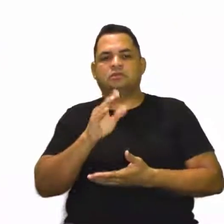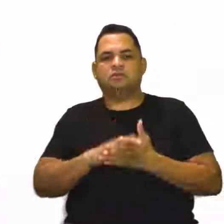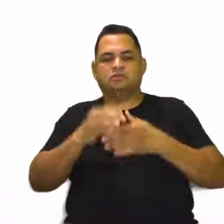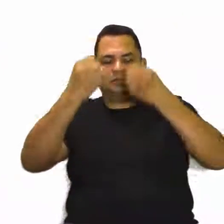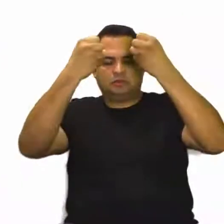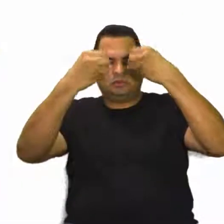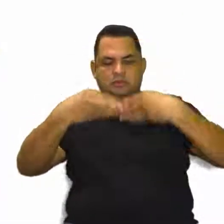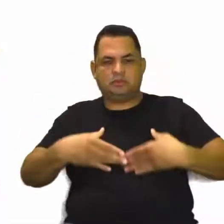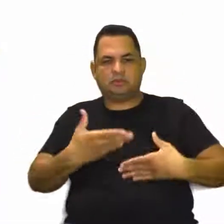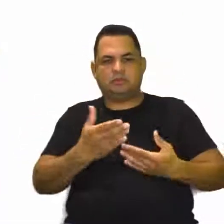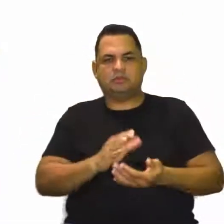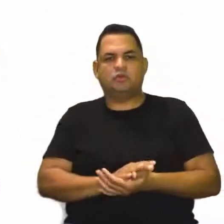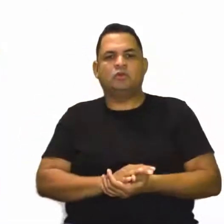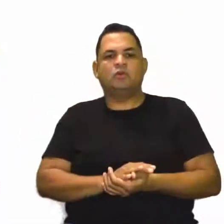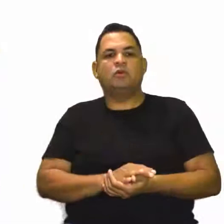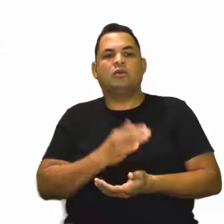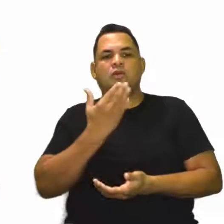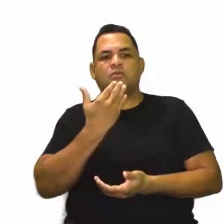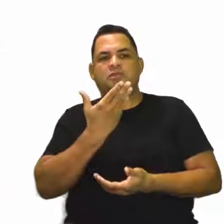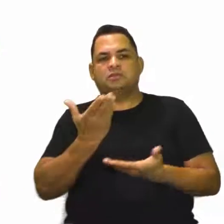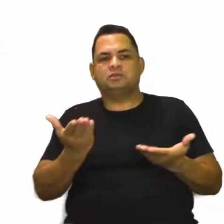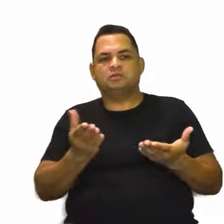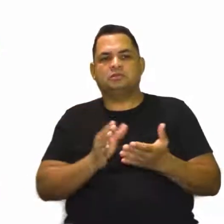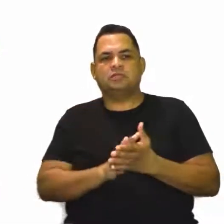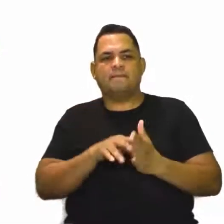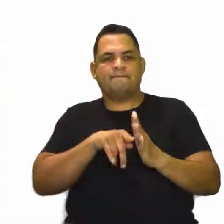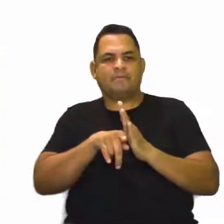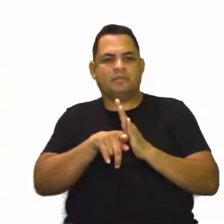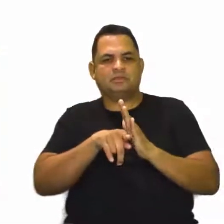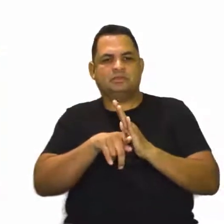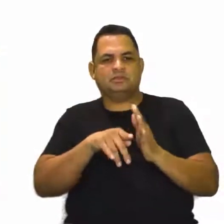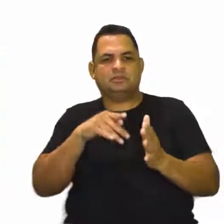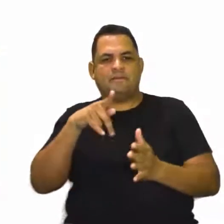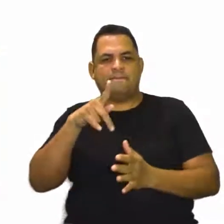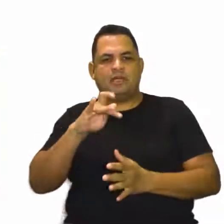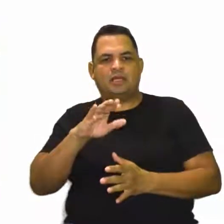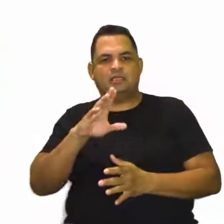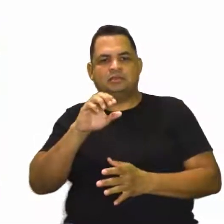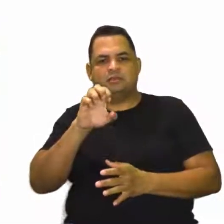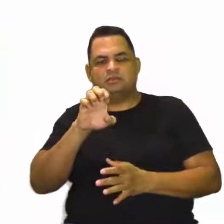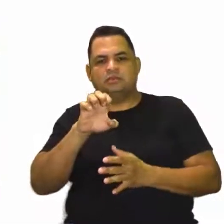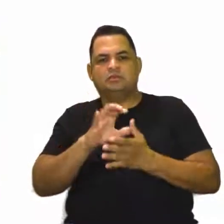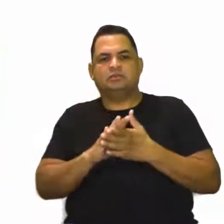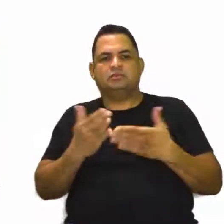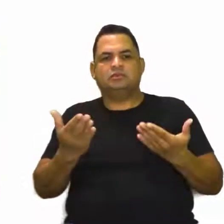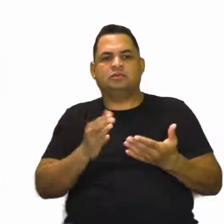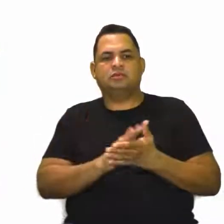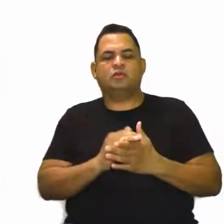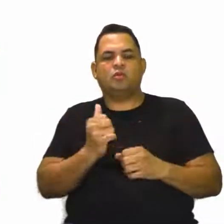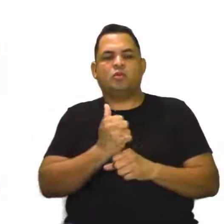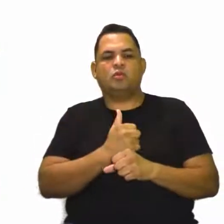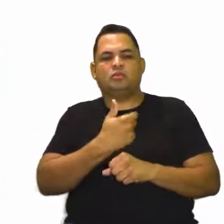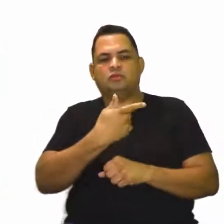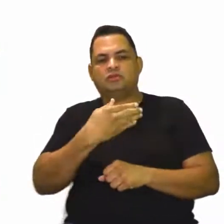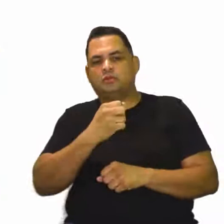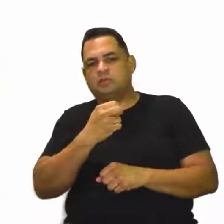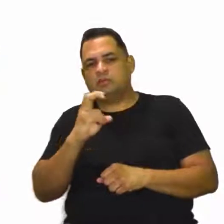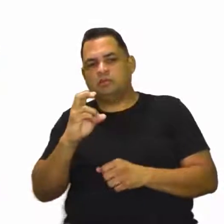das refeições. Na pesquisa do Pense, é bem parecido também, né? Foi em 2015,